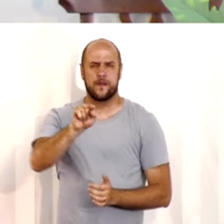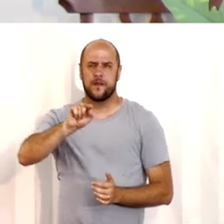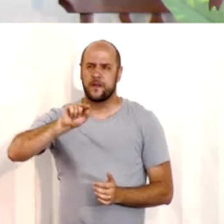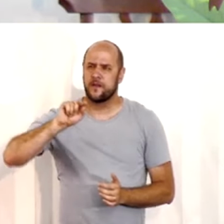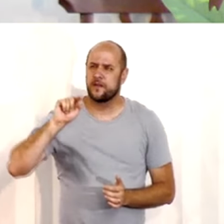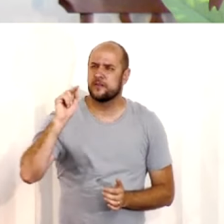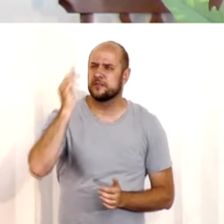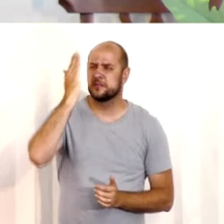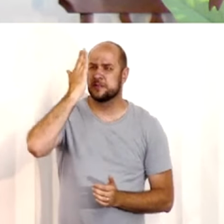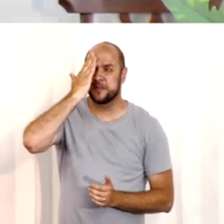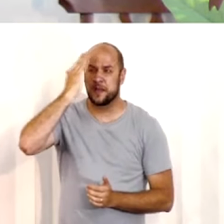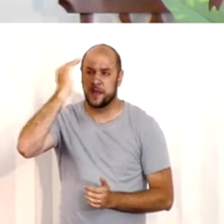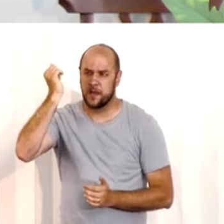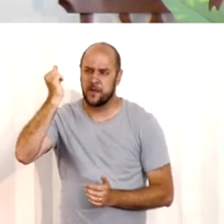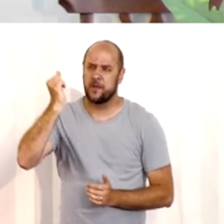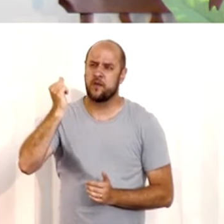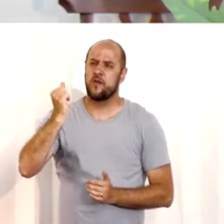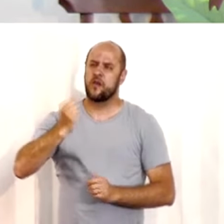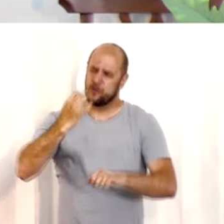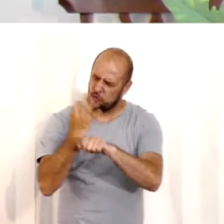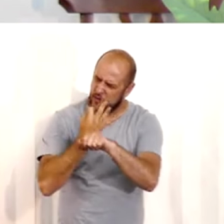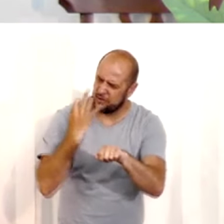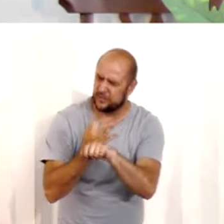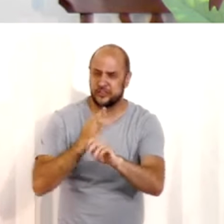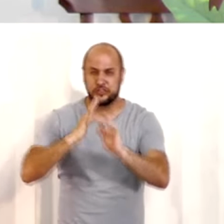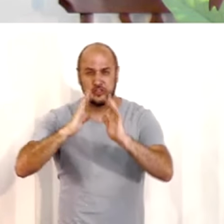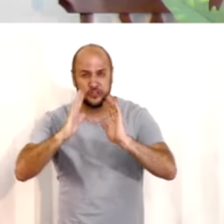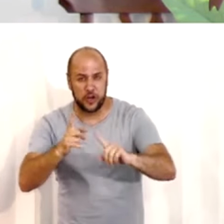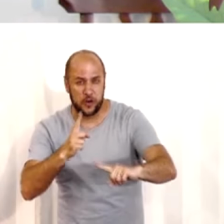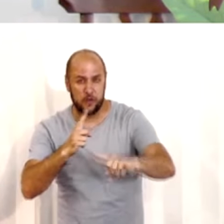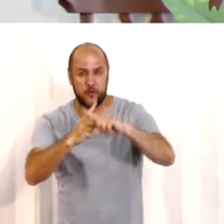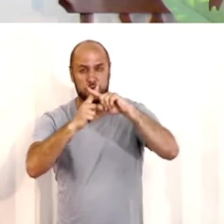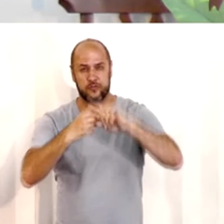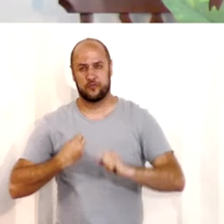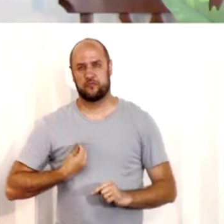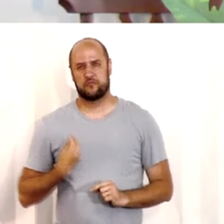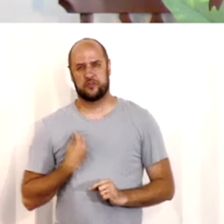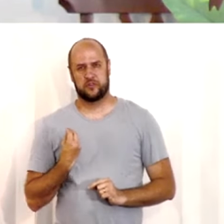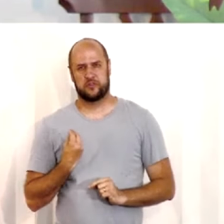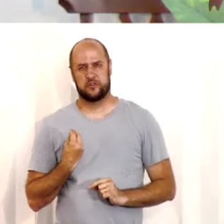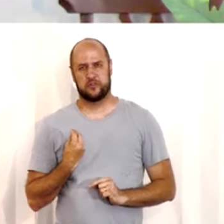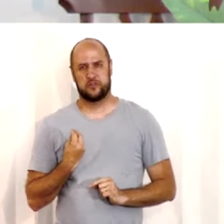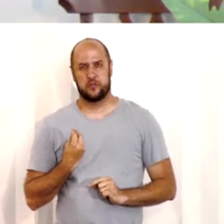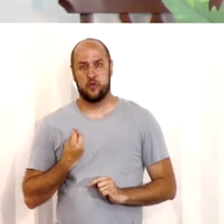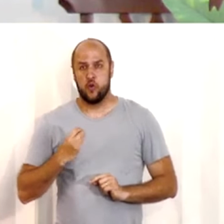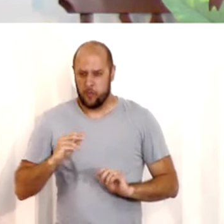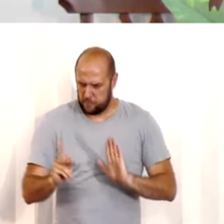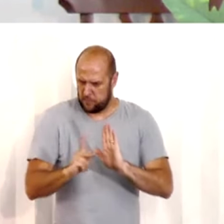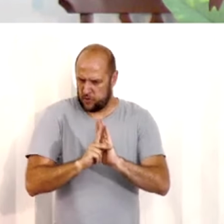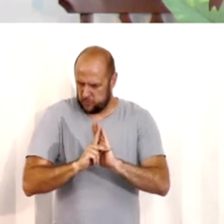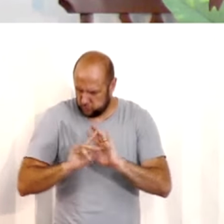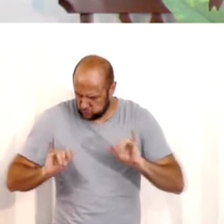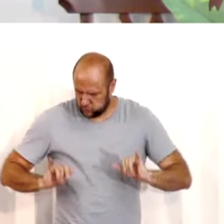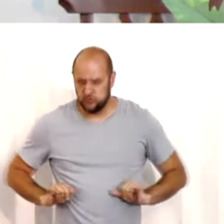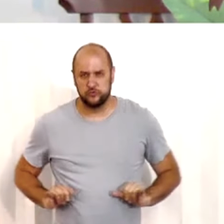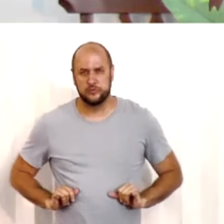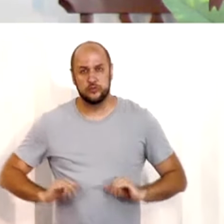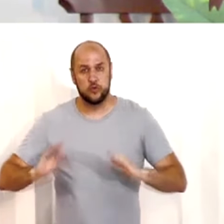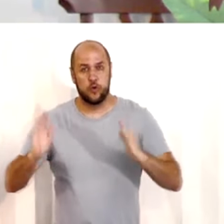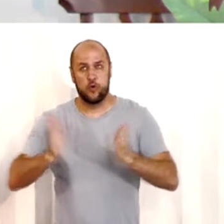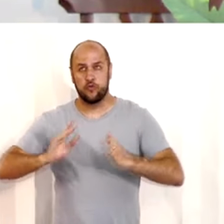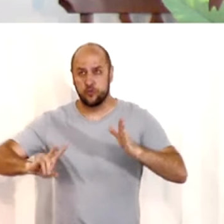estava proposta, suportou a cruz, não fazendo caso da ignomínia, e está assentado